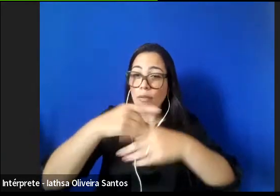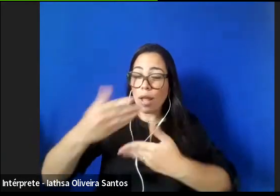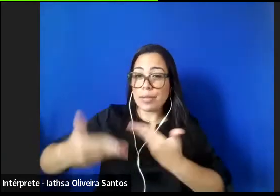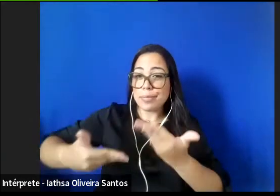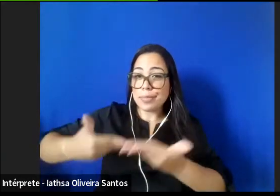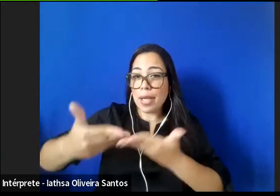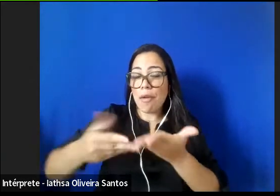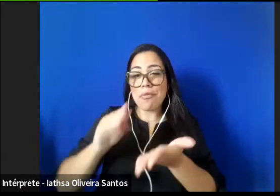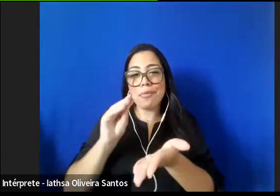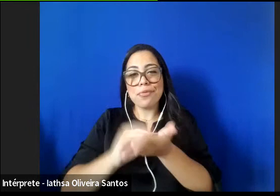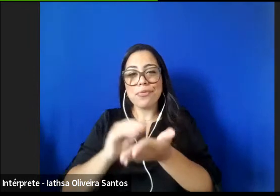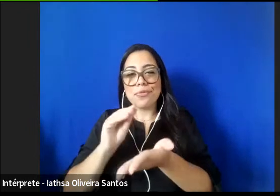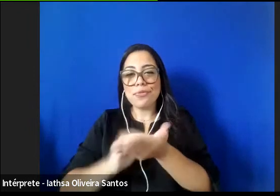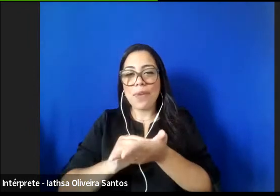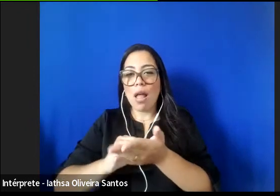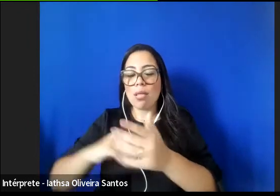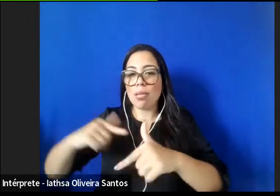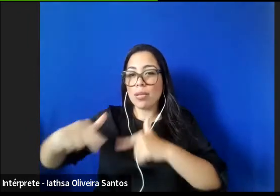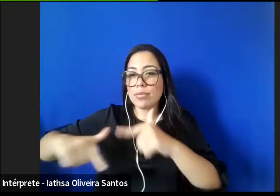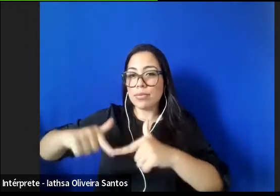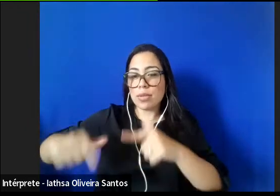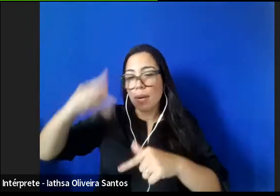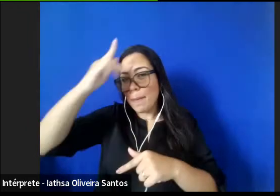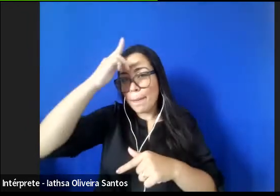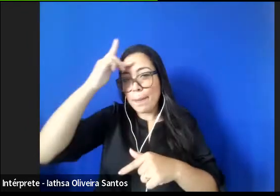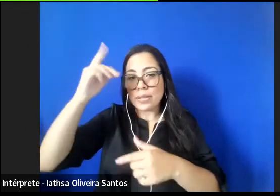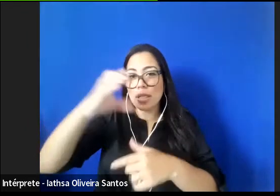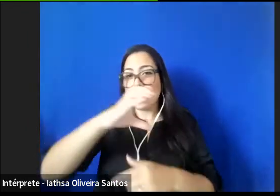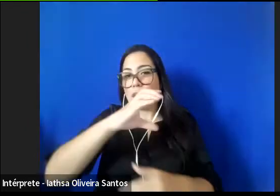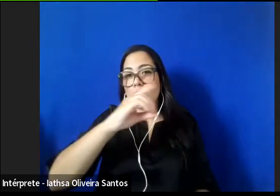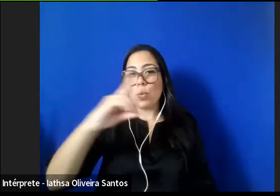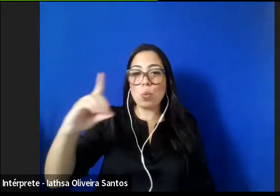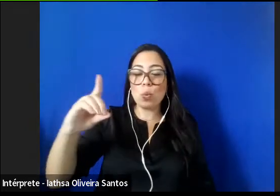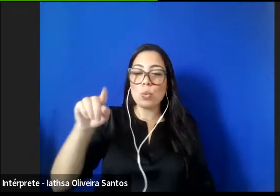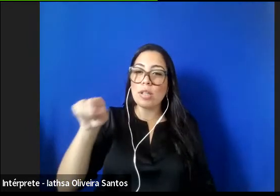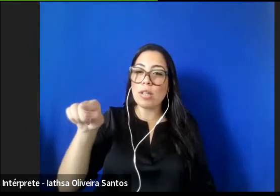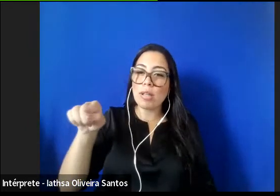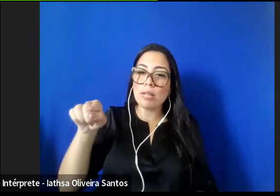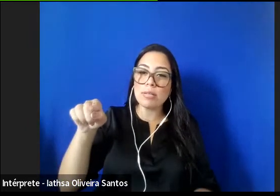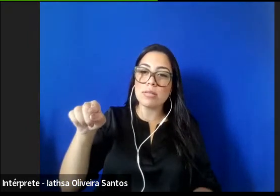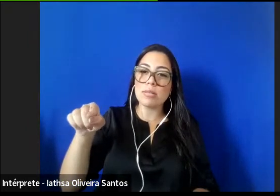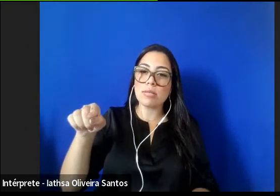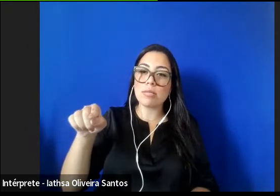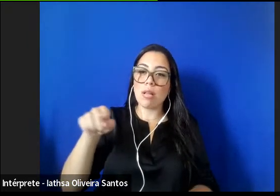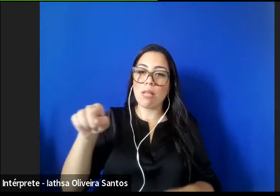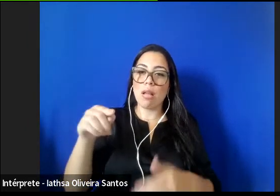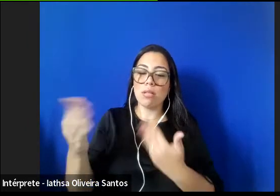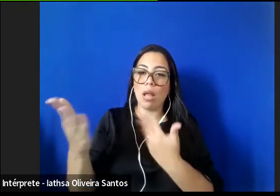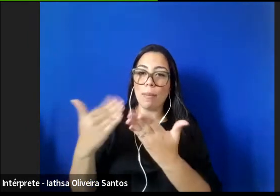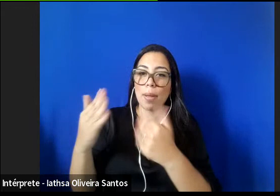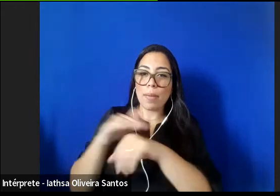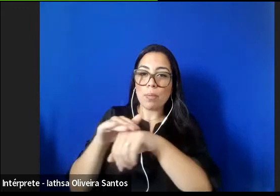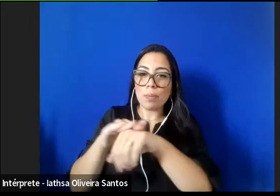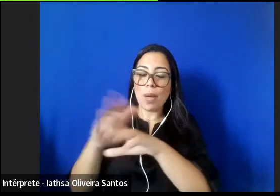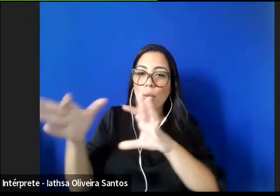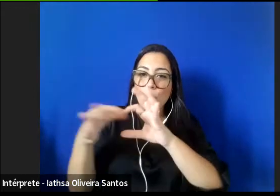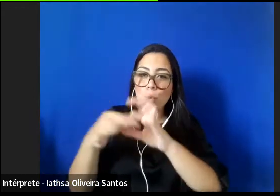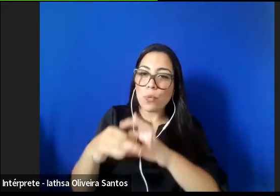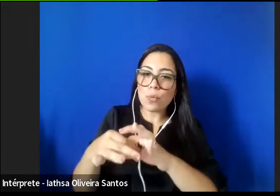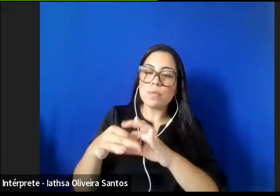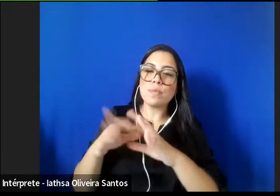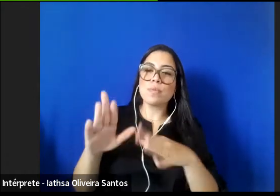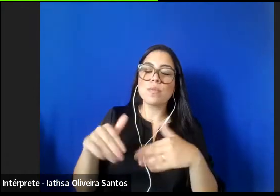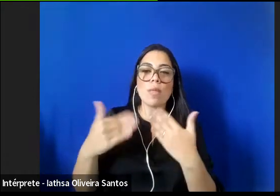de funcionários na coordenação dessas conciliações e mediações,